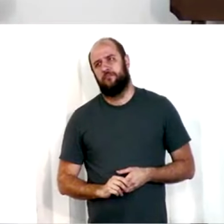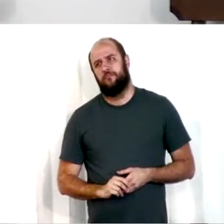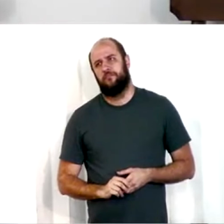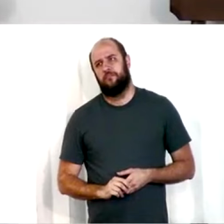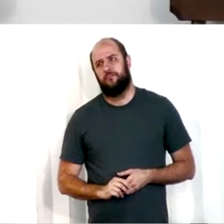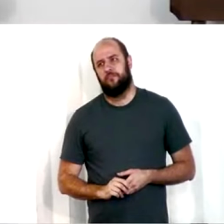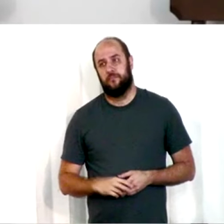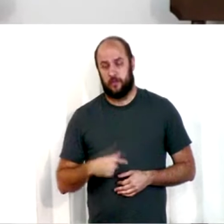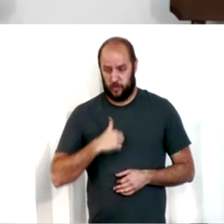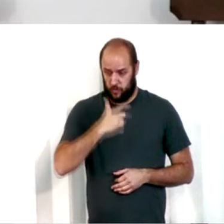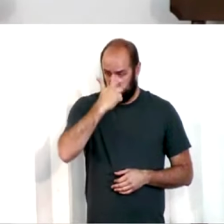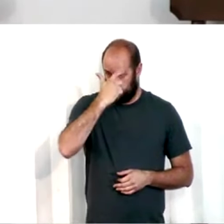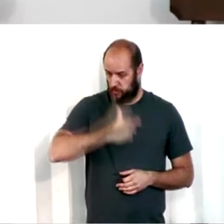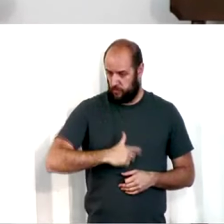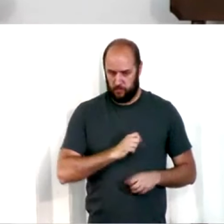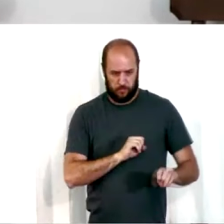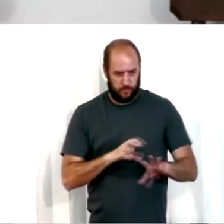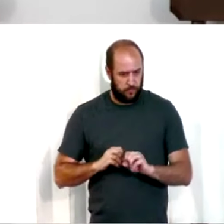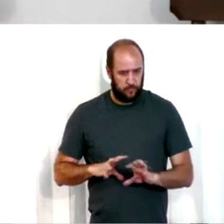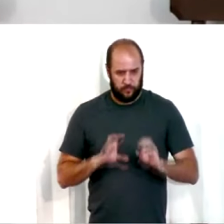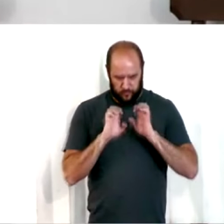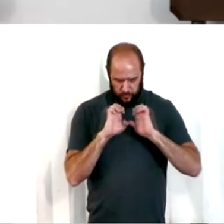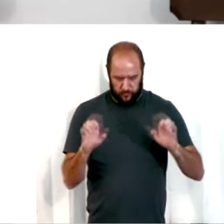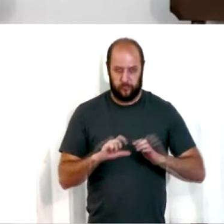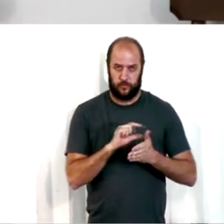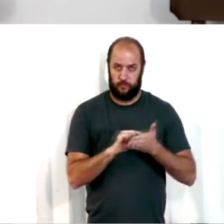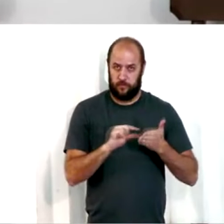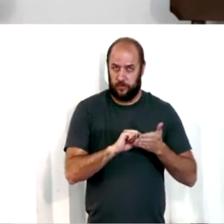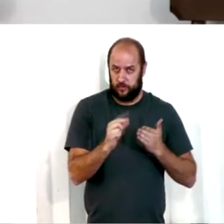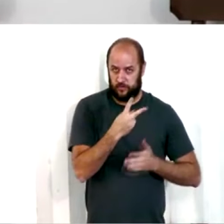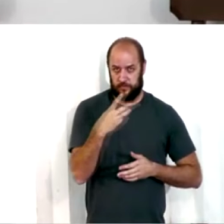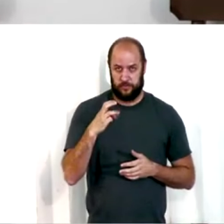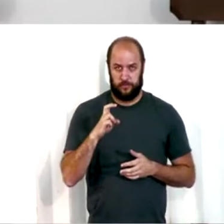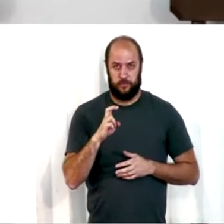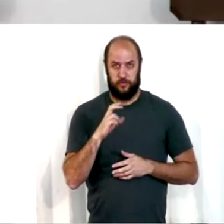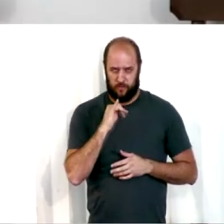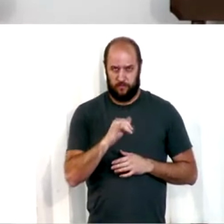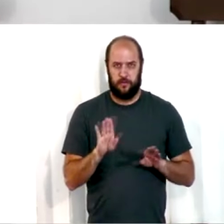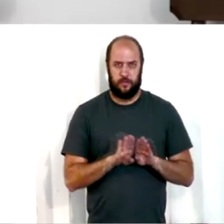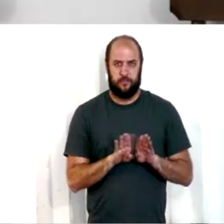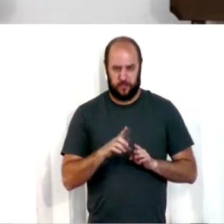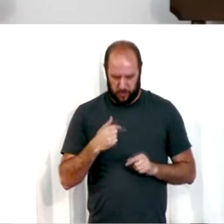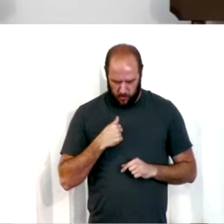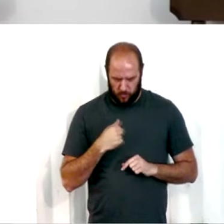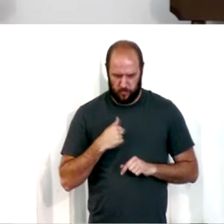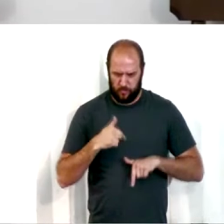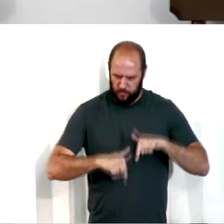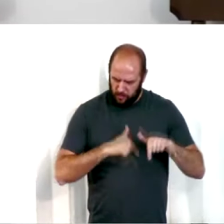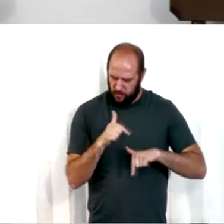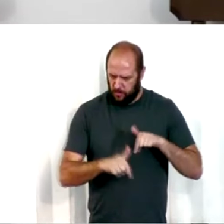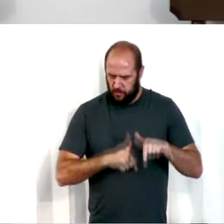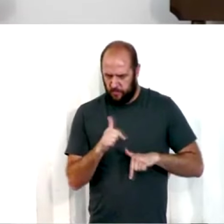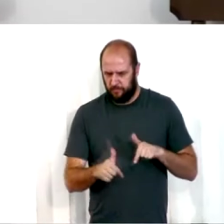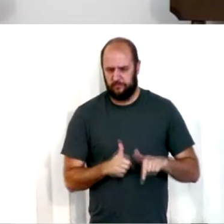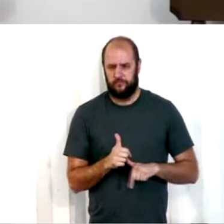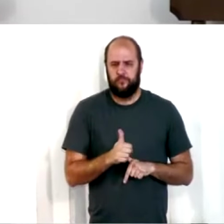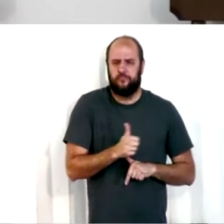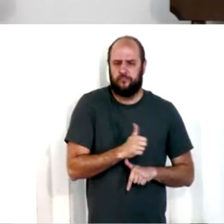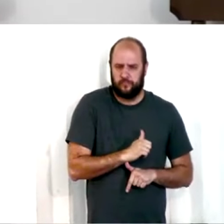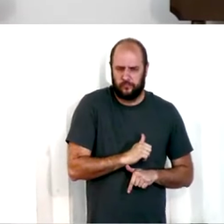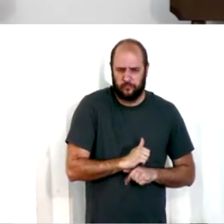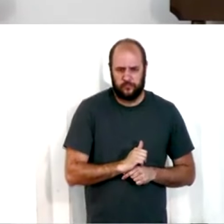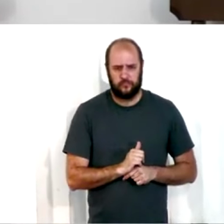eu me tornei ministro do Evangelho. E no verso 25 ele vai dizer de novo: da qual me tornei ministro de acordo com a dispensação da parte de